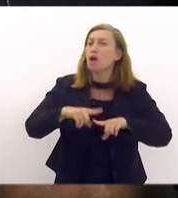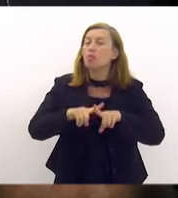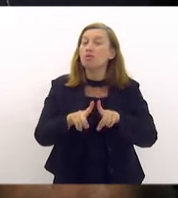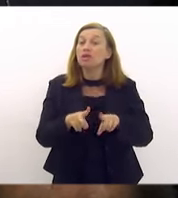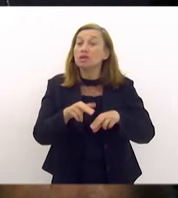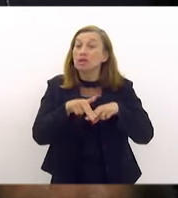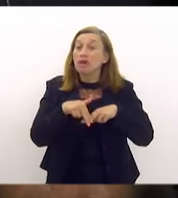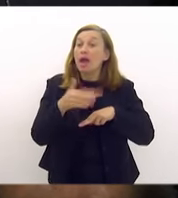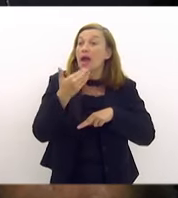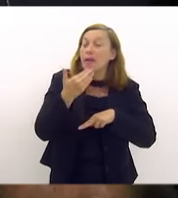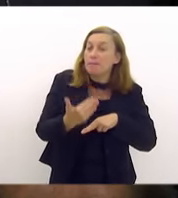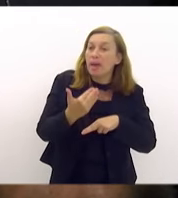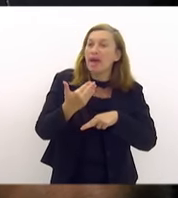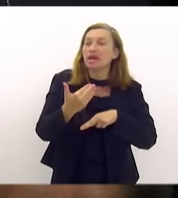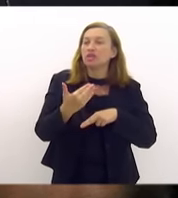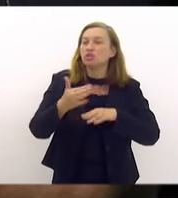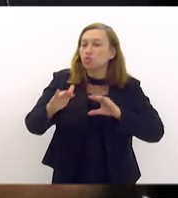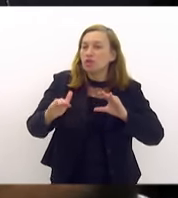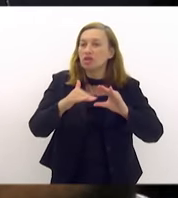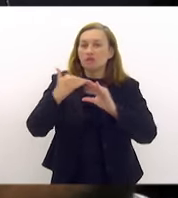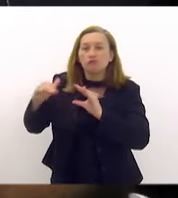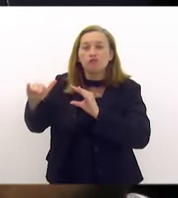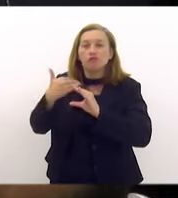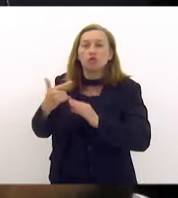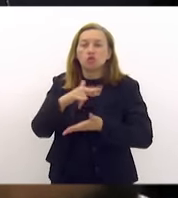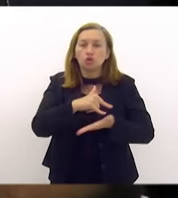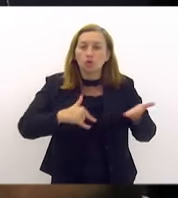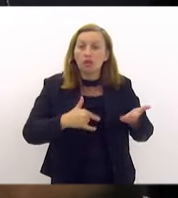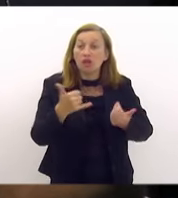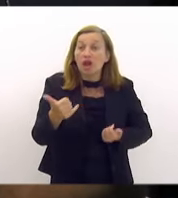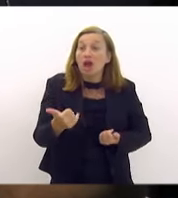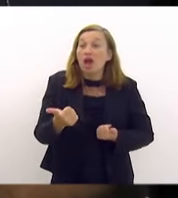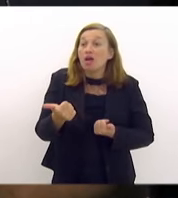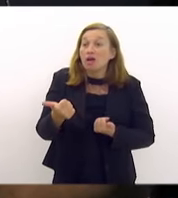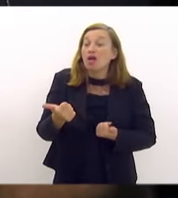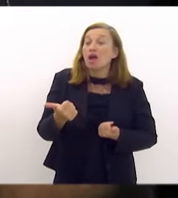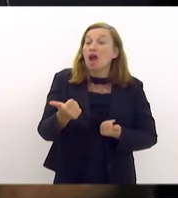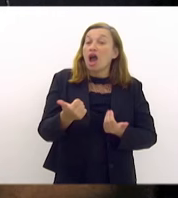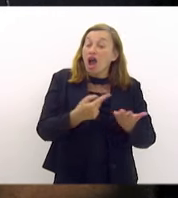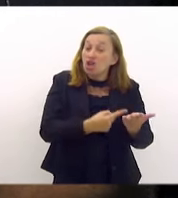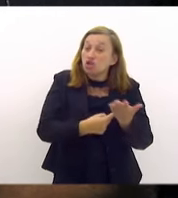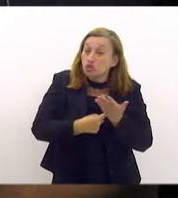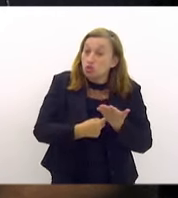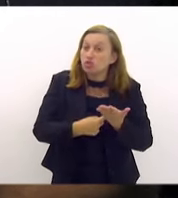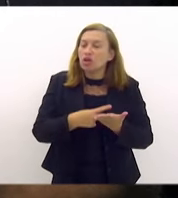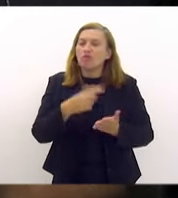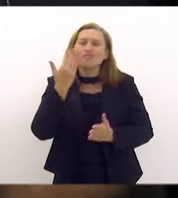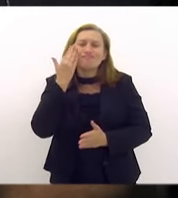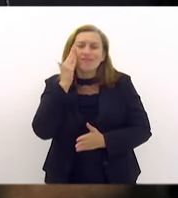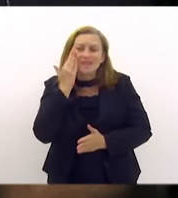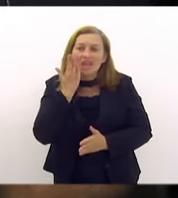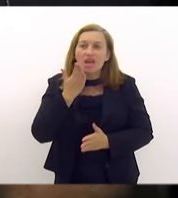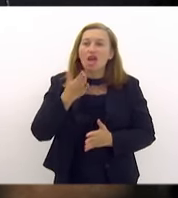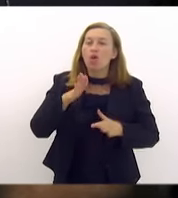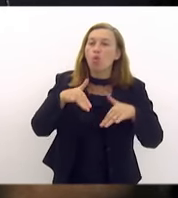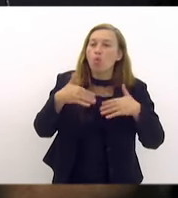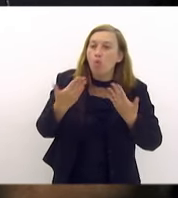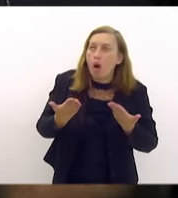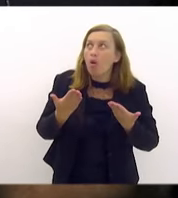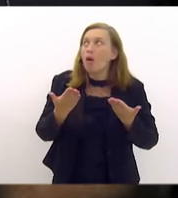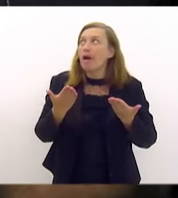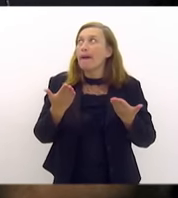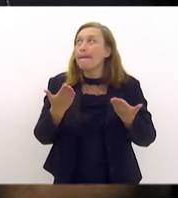pede eh o envio dos documentos isso contribui bastante pra gente conseguir entender qual é